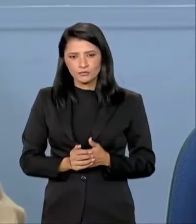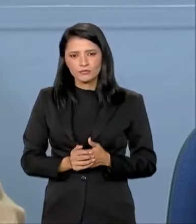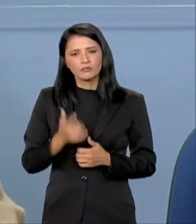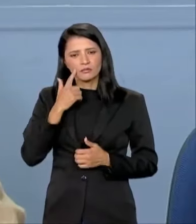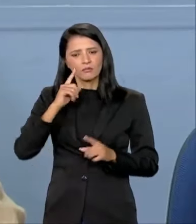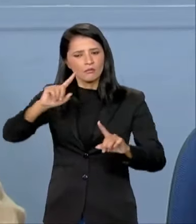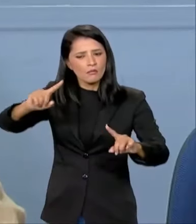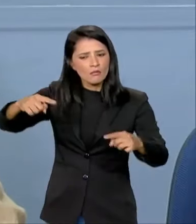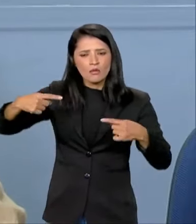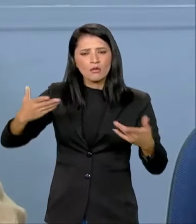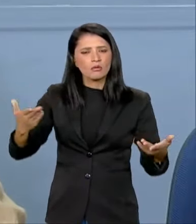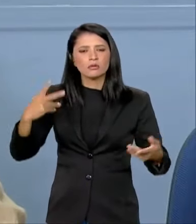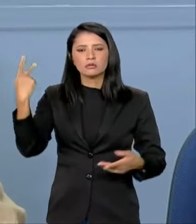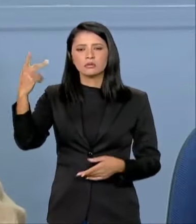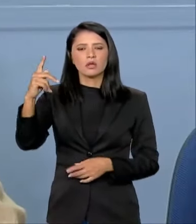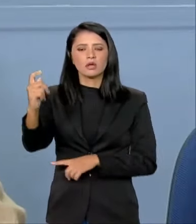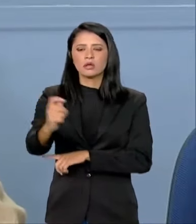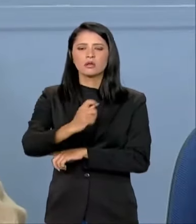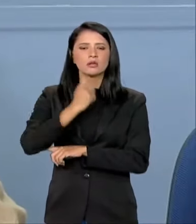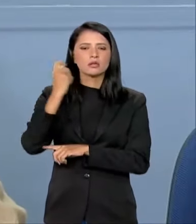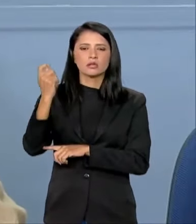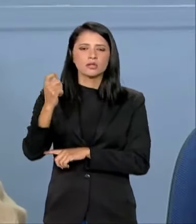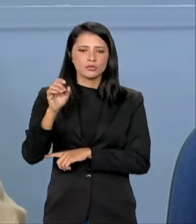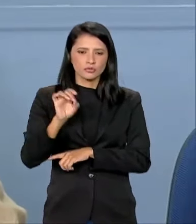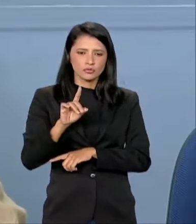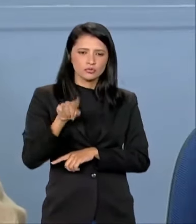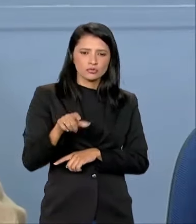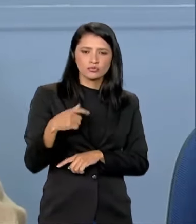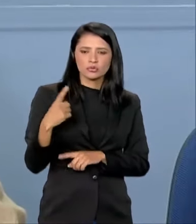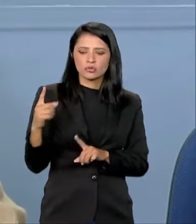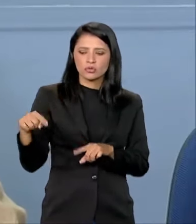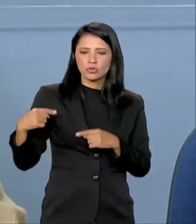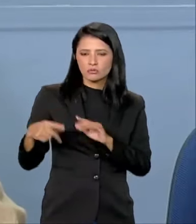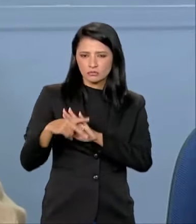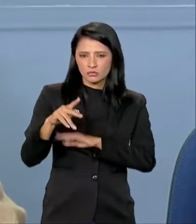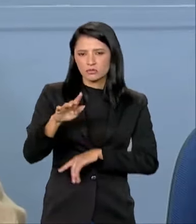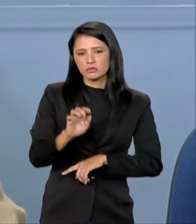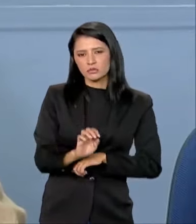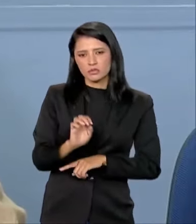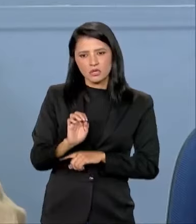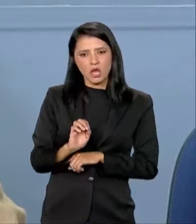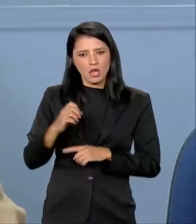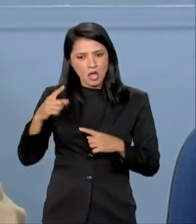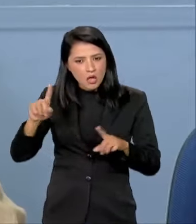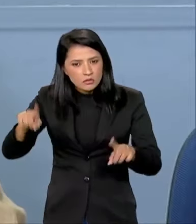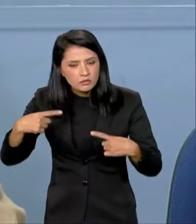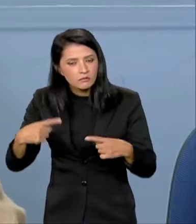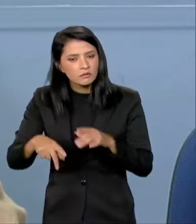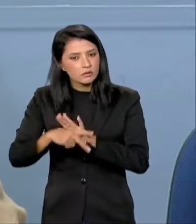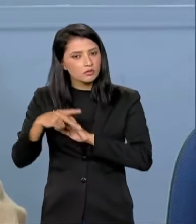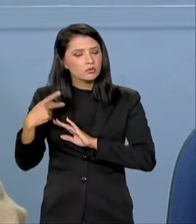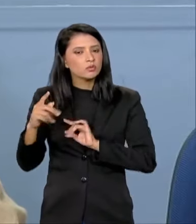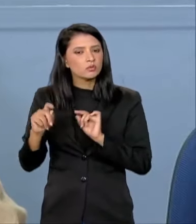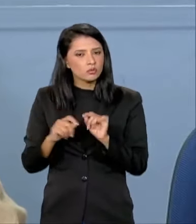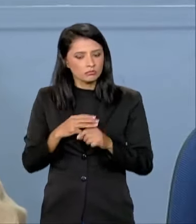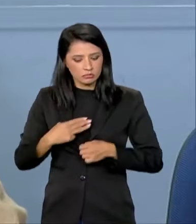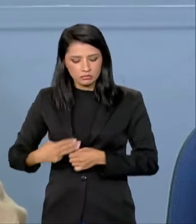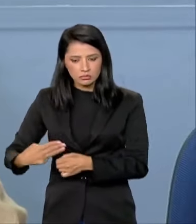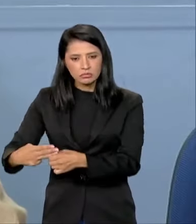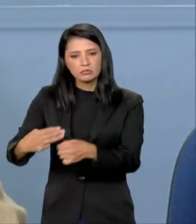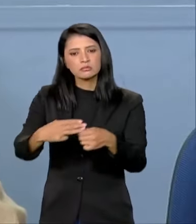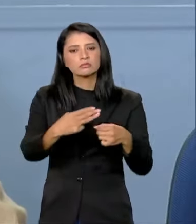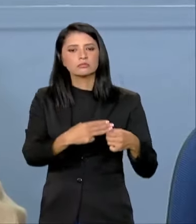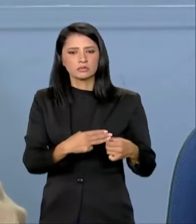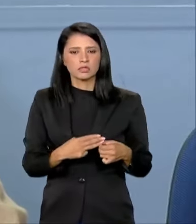O desafio hoje do Rio Grande do Sul não é só um desafio do Estado, não é um desafio dos